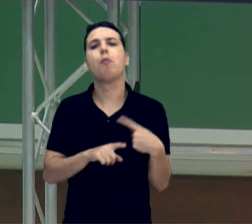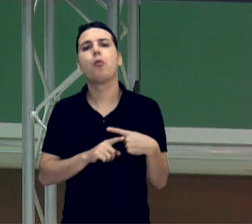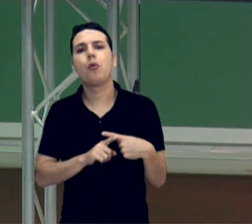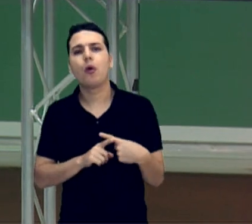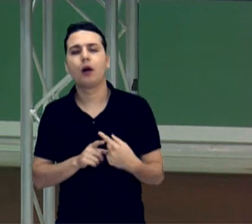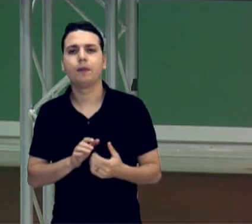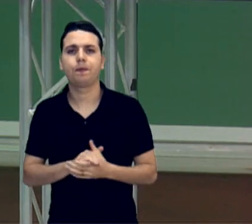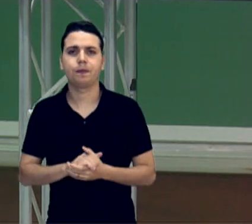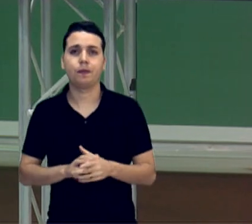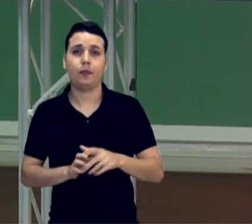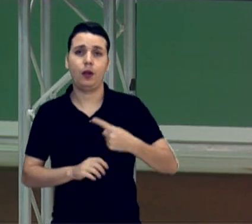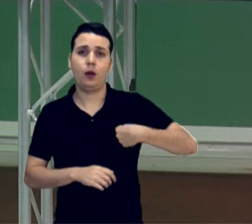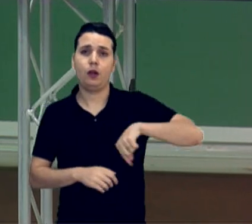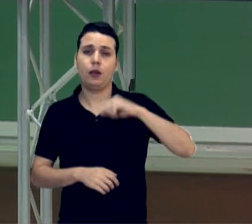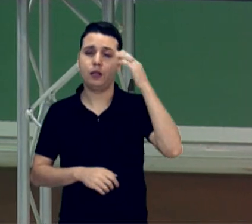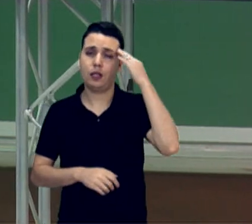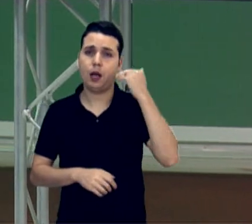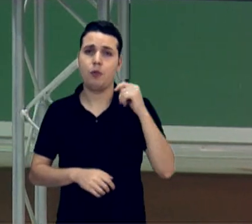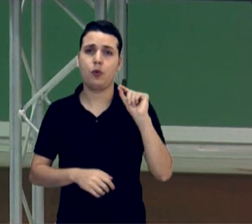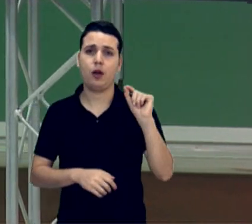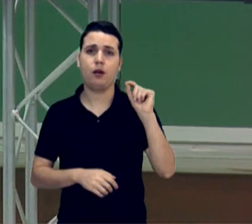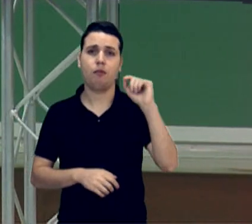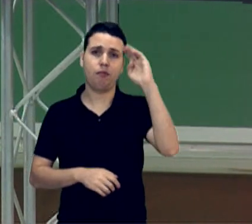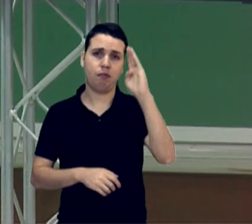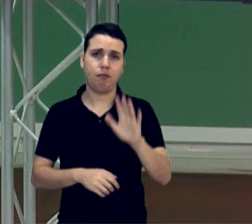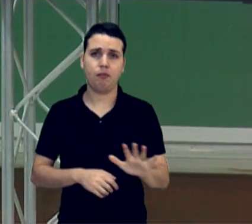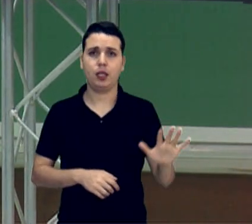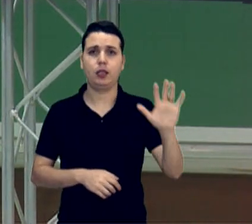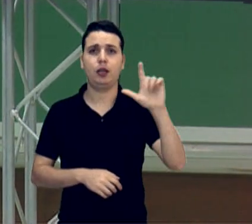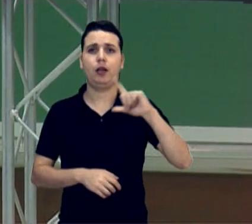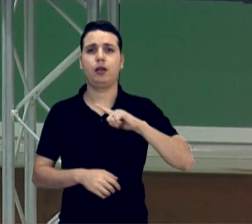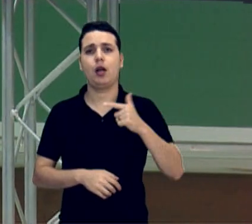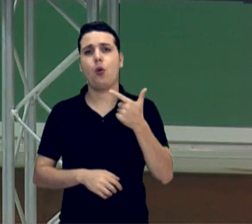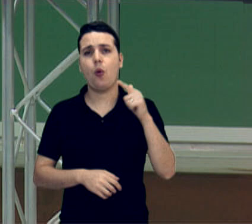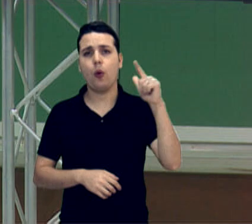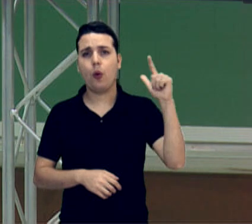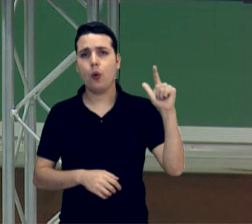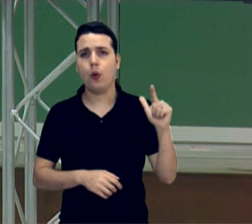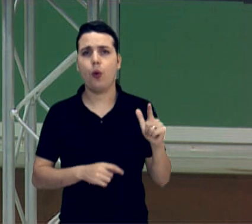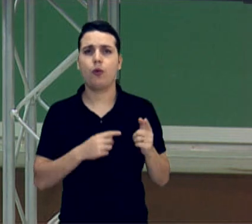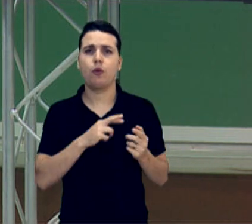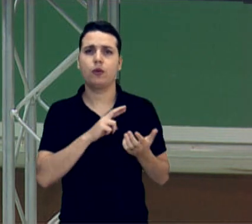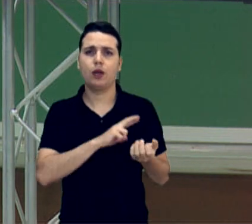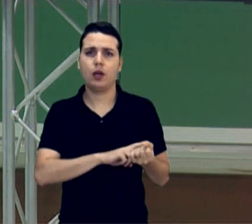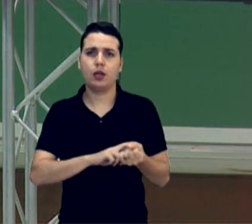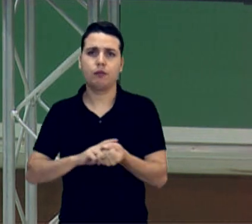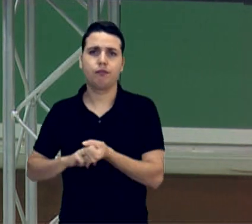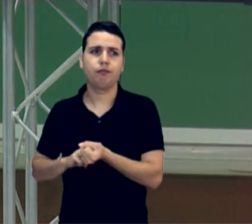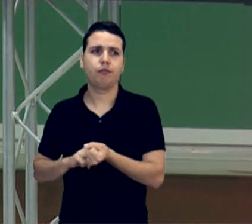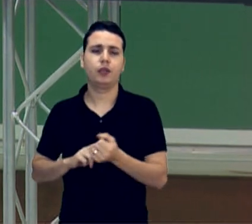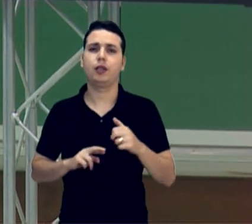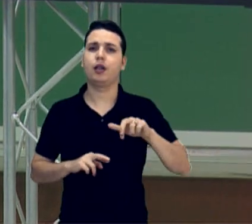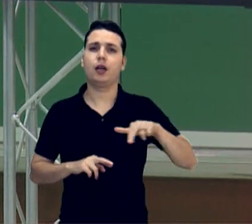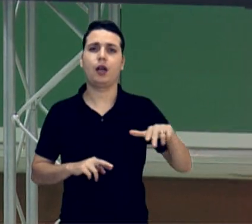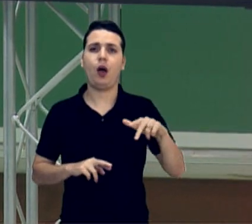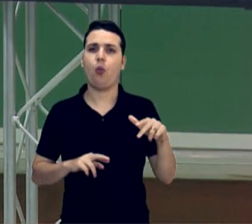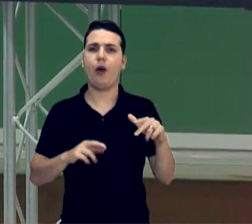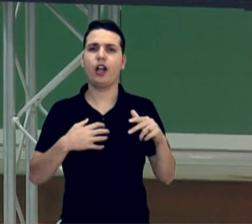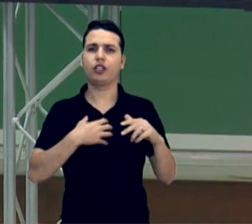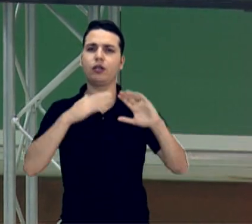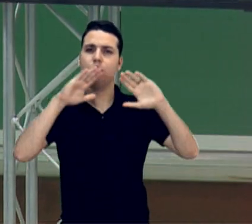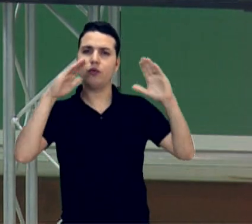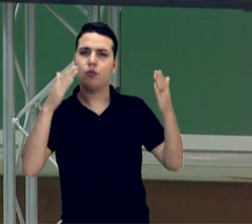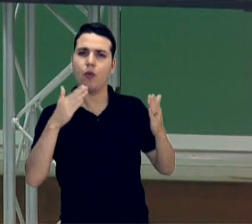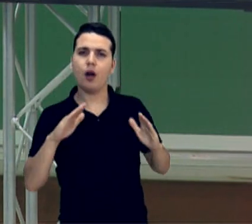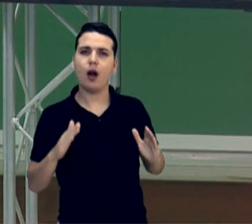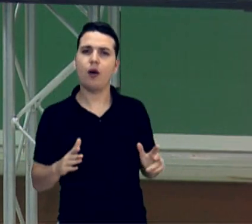né? Nós sabemos que, inclusive no Brasil, nós temos outros ritmos que não são tão sensuais,